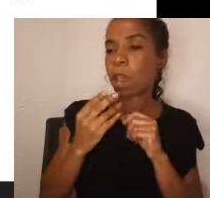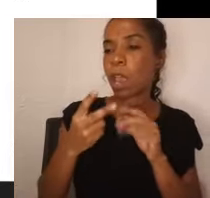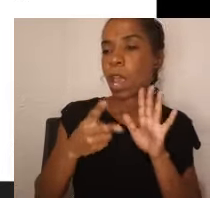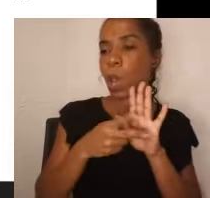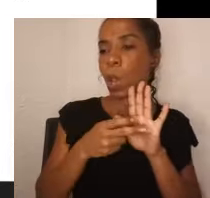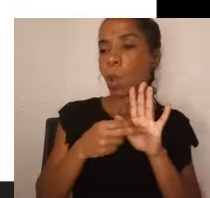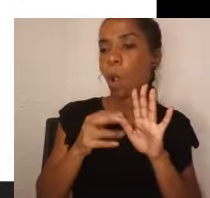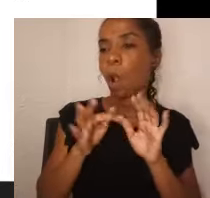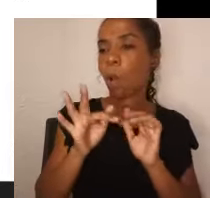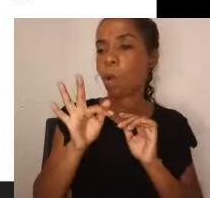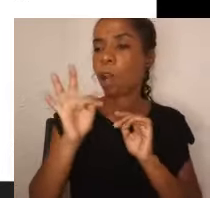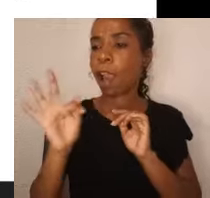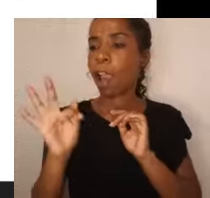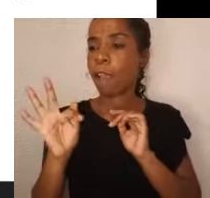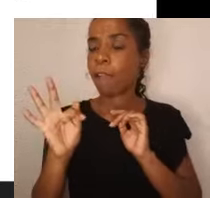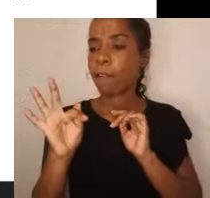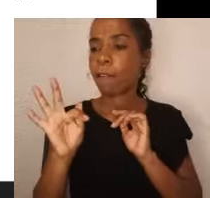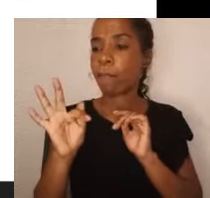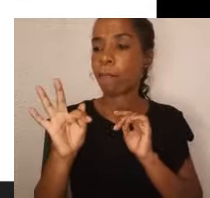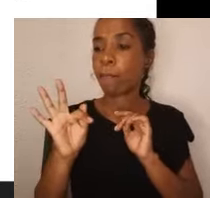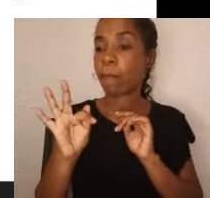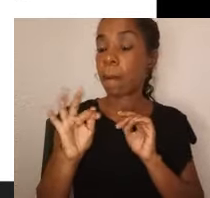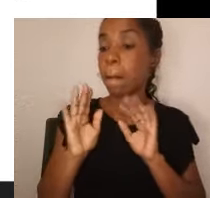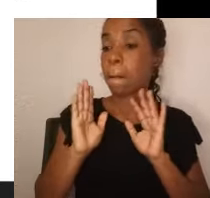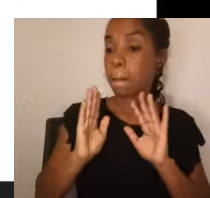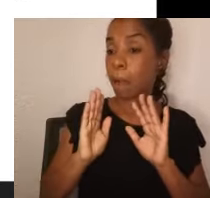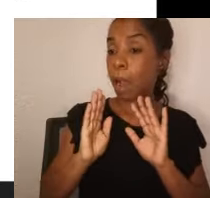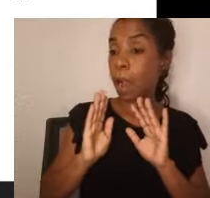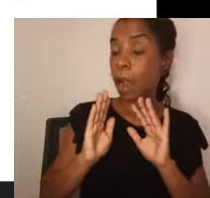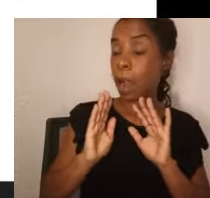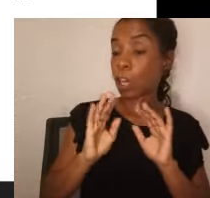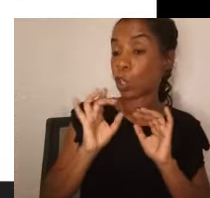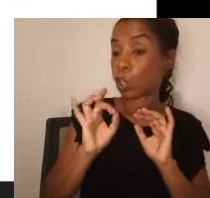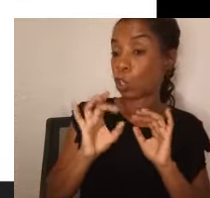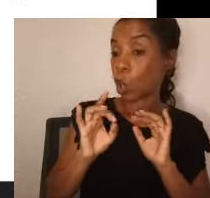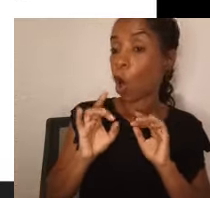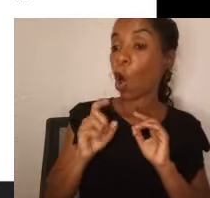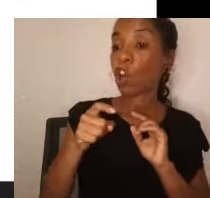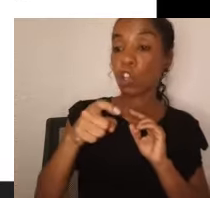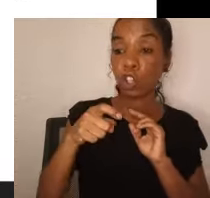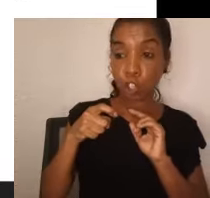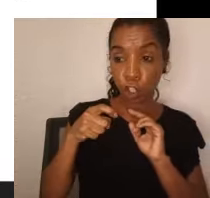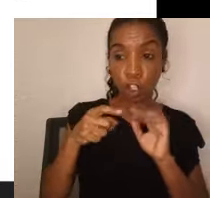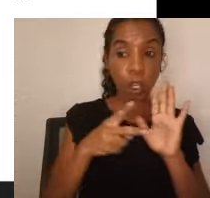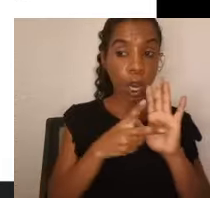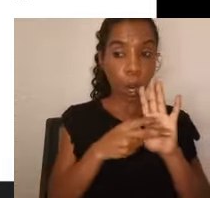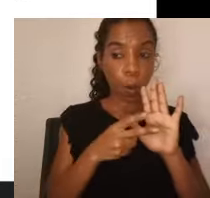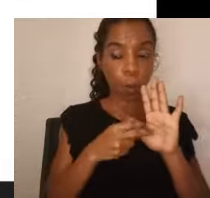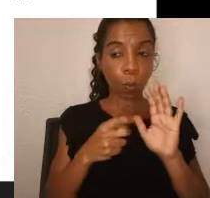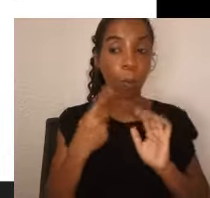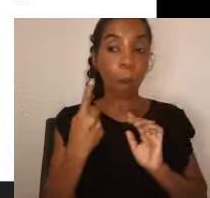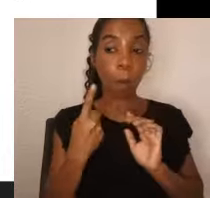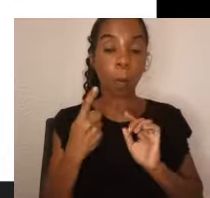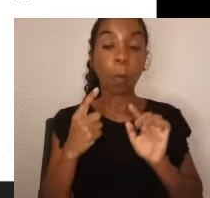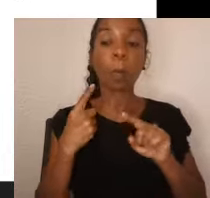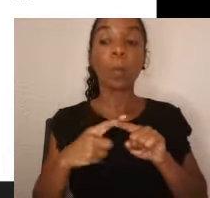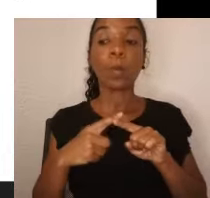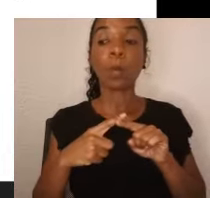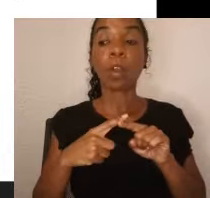vai ser igual ao da f. Exceto quando x for igual a 1, onde a função